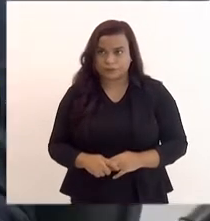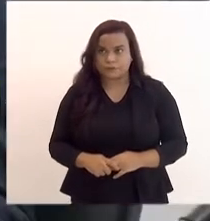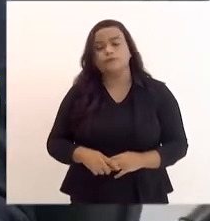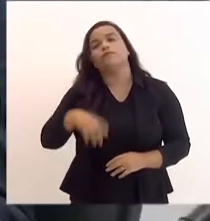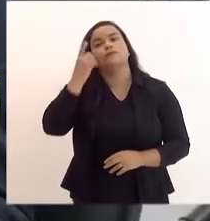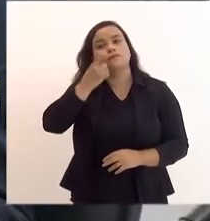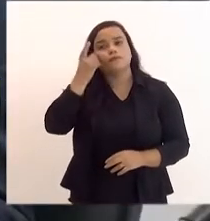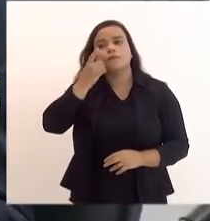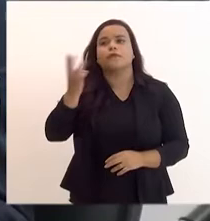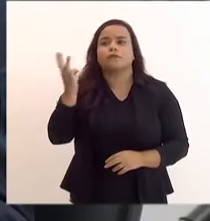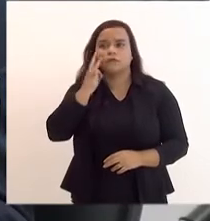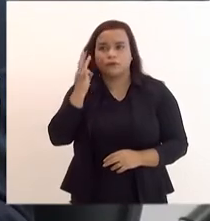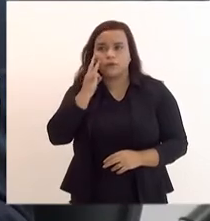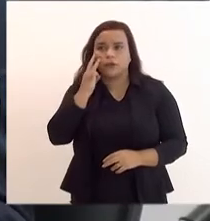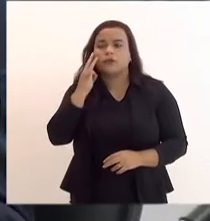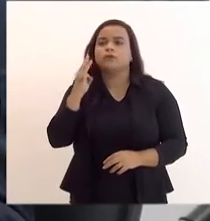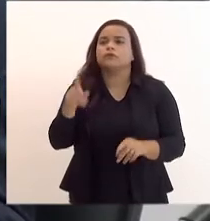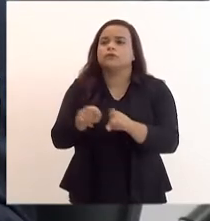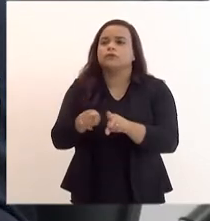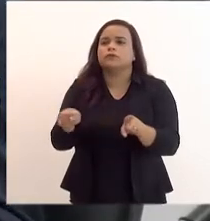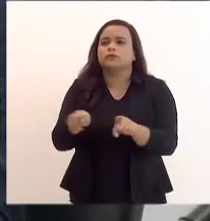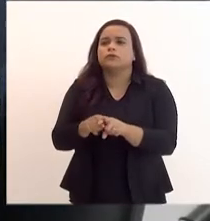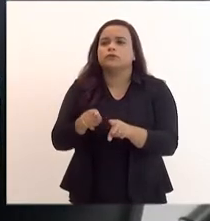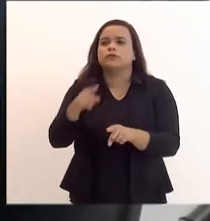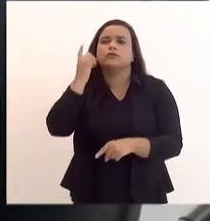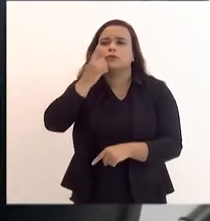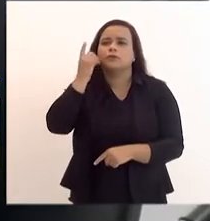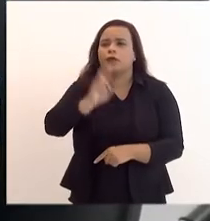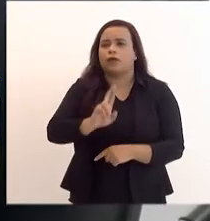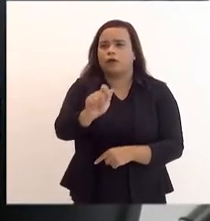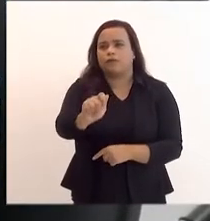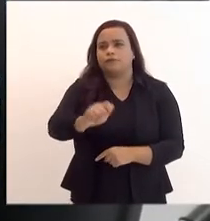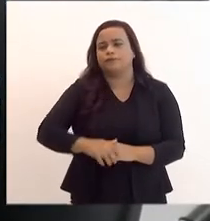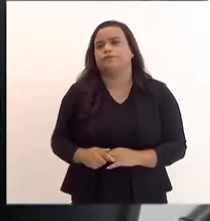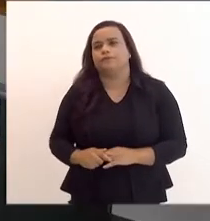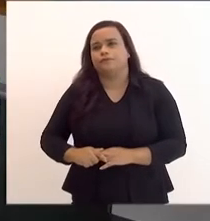deputado Valdec, deputado Rodrigo Amorim.